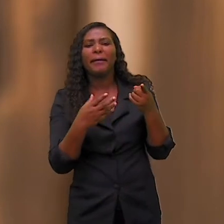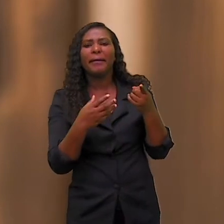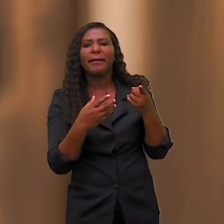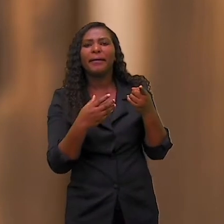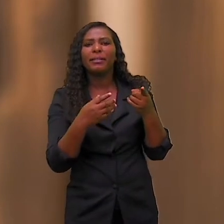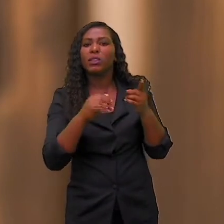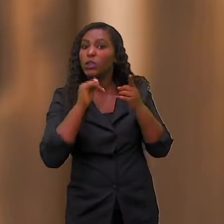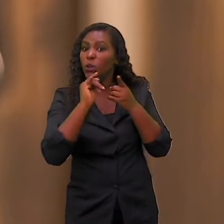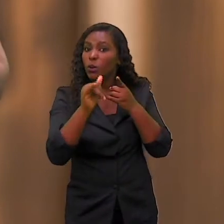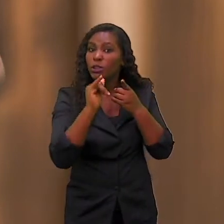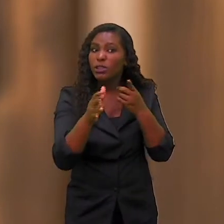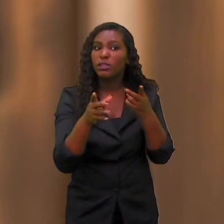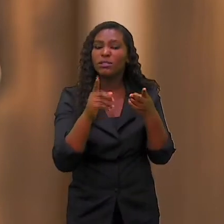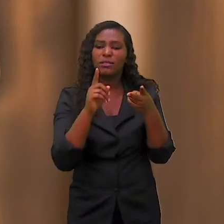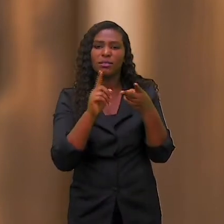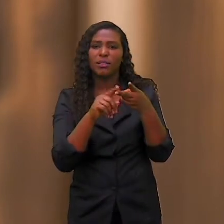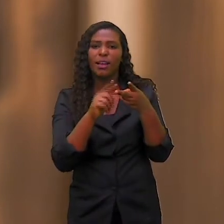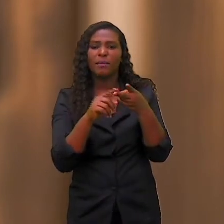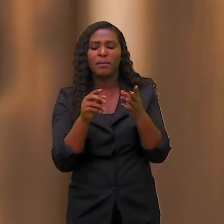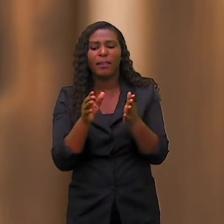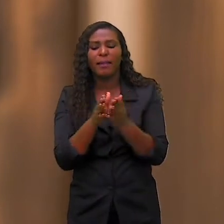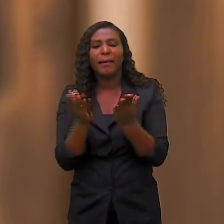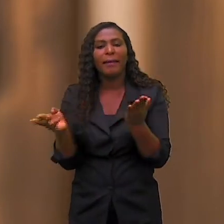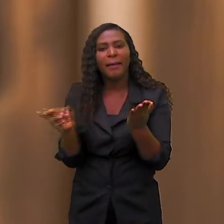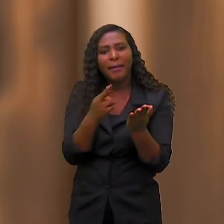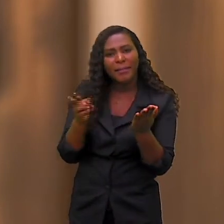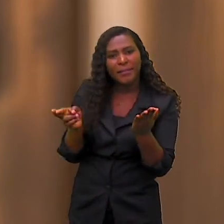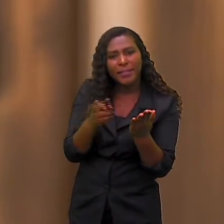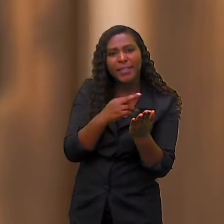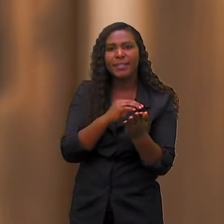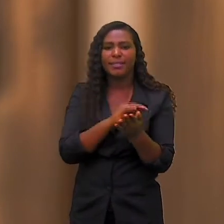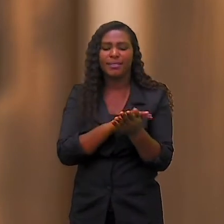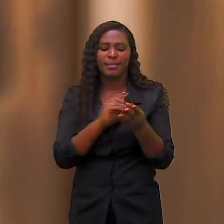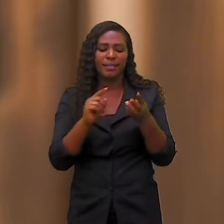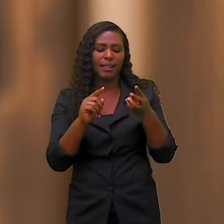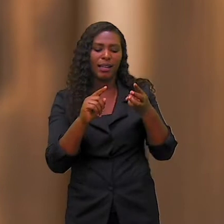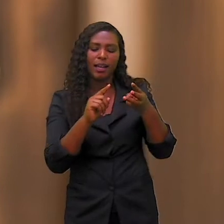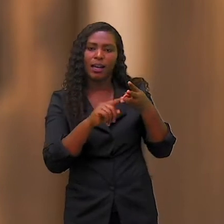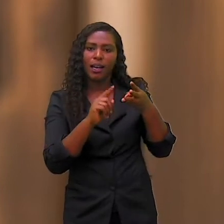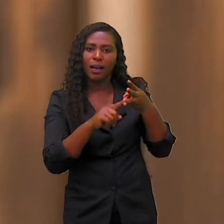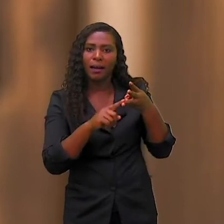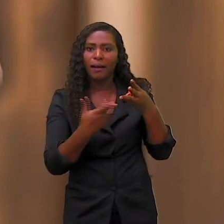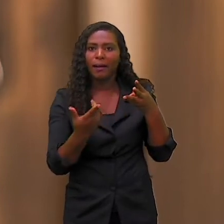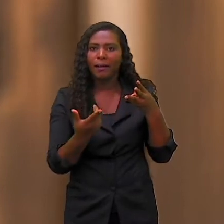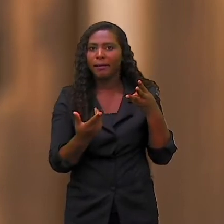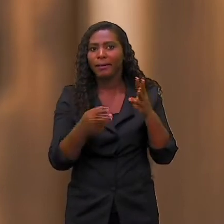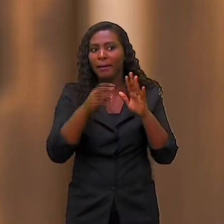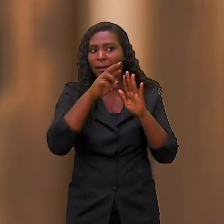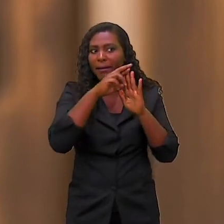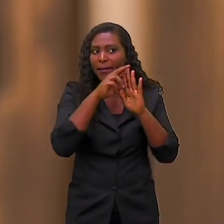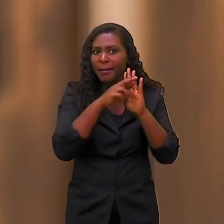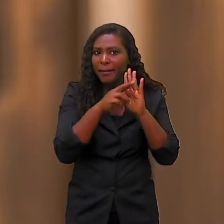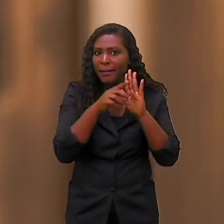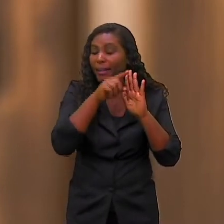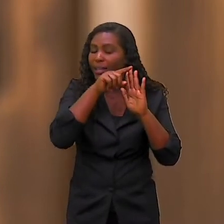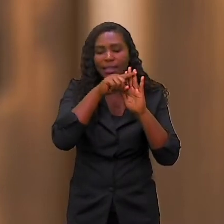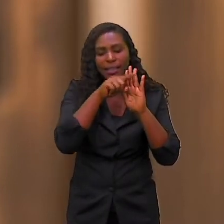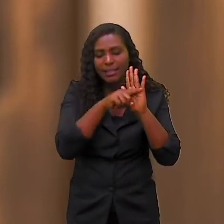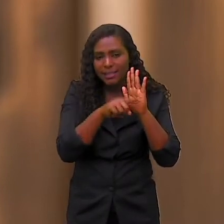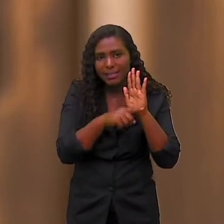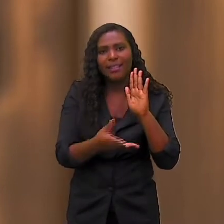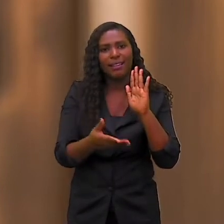É um texto que traz muita descrição, ele traz muitas características, né? E